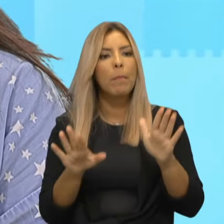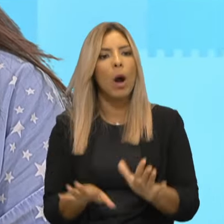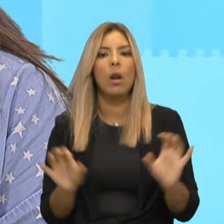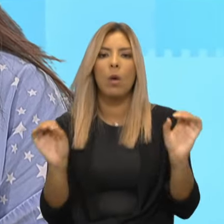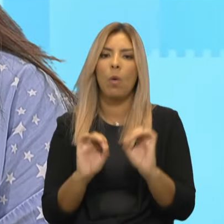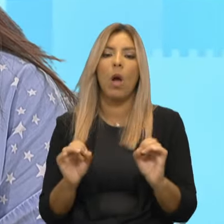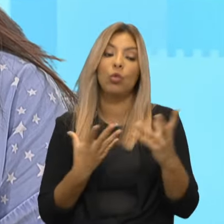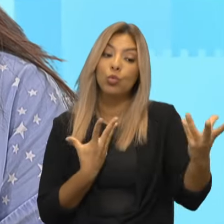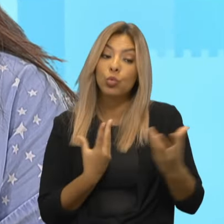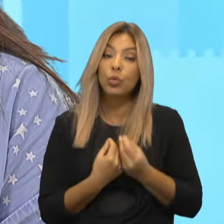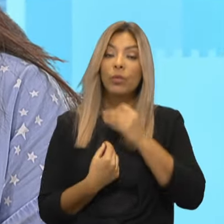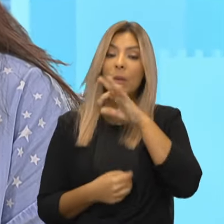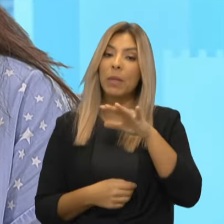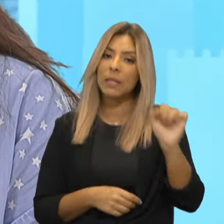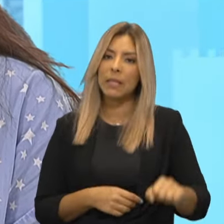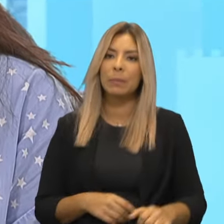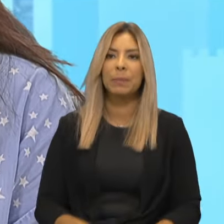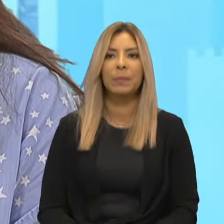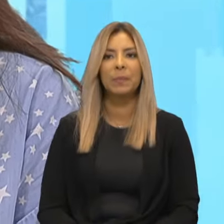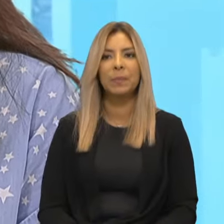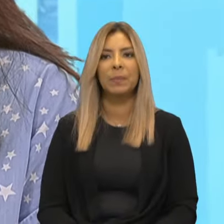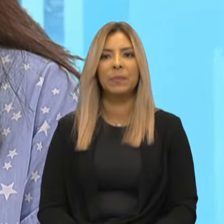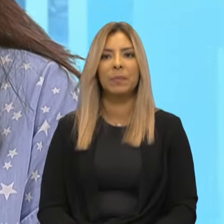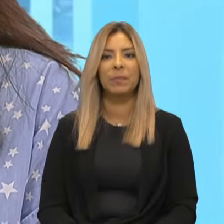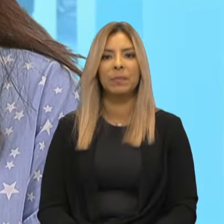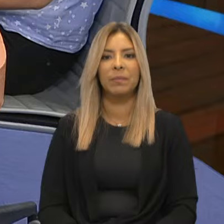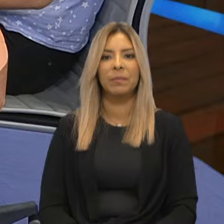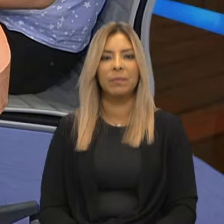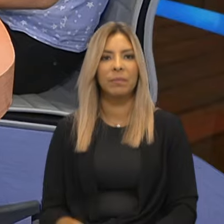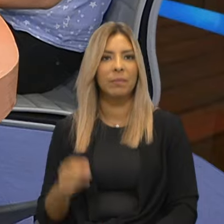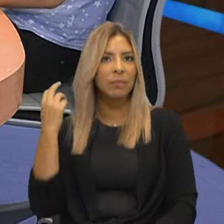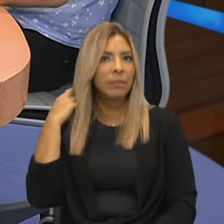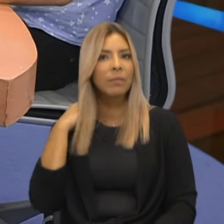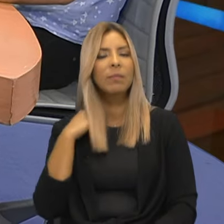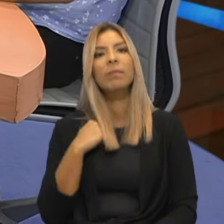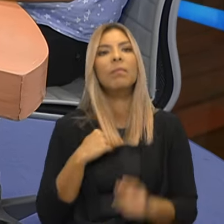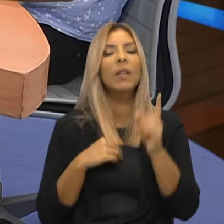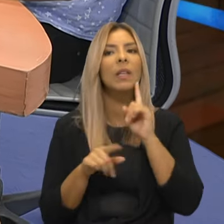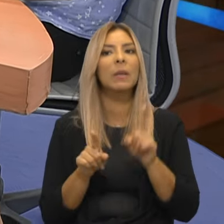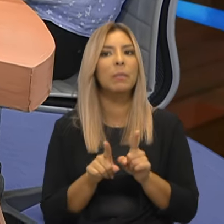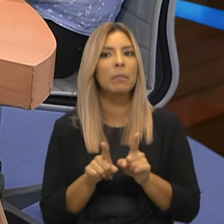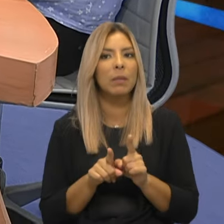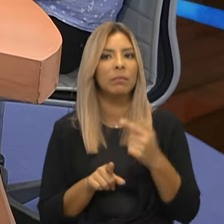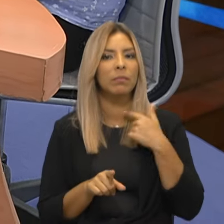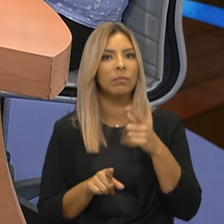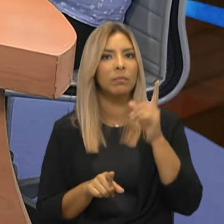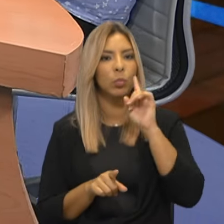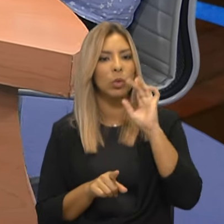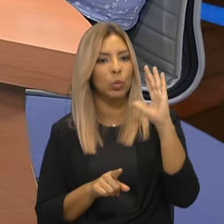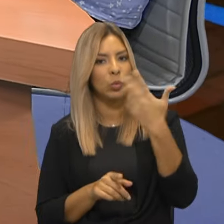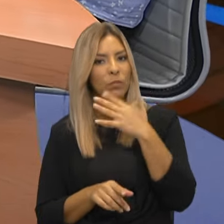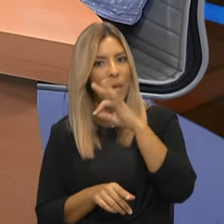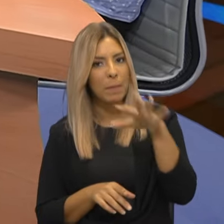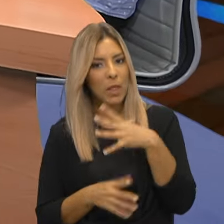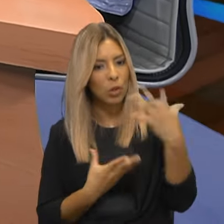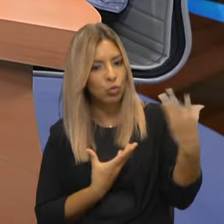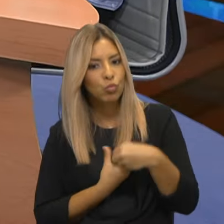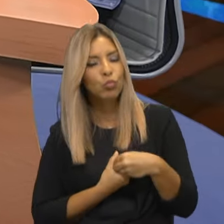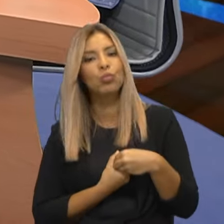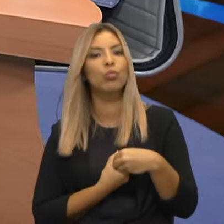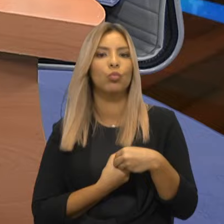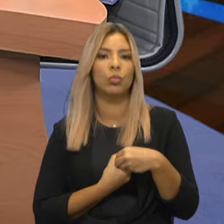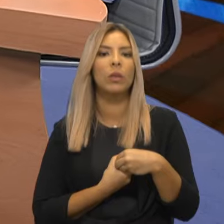famílias, não faz sentido de outra forma. A irmã Arminda, hoje é crucial este envolvimento familiar e também os novos subsídios, a